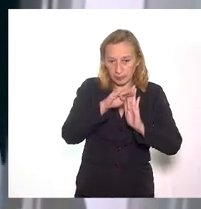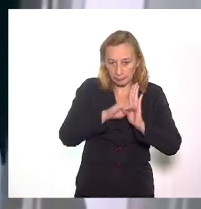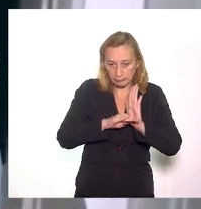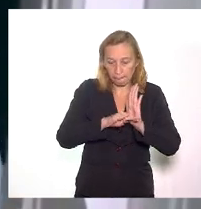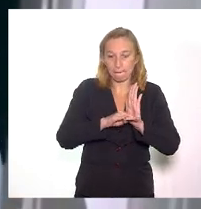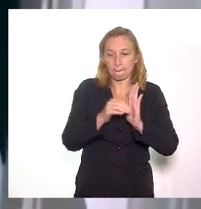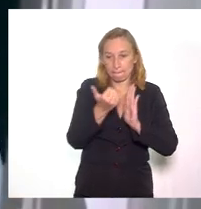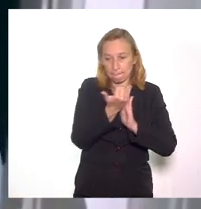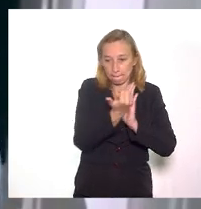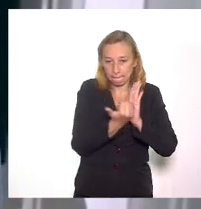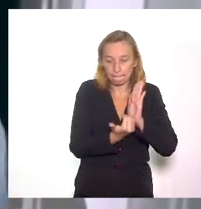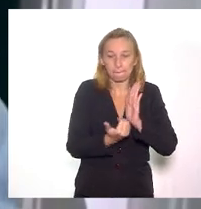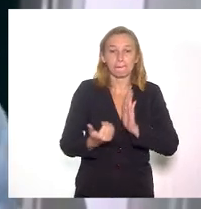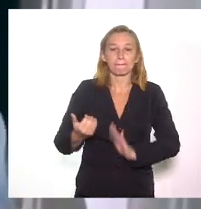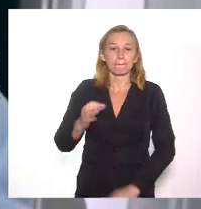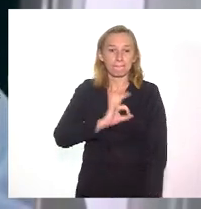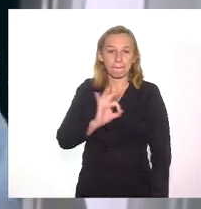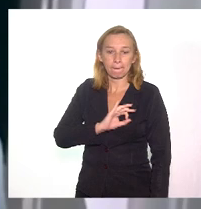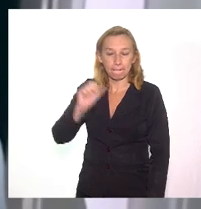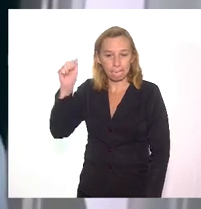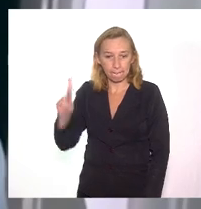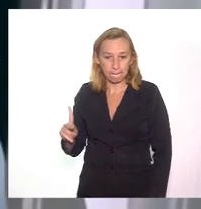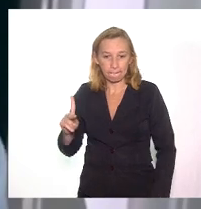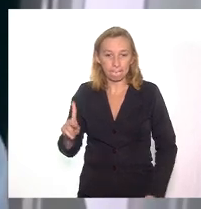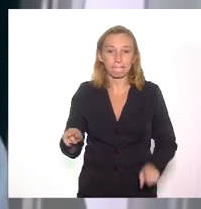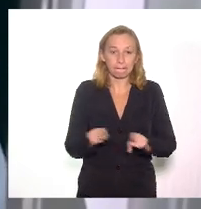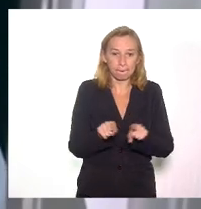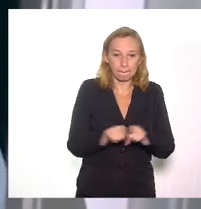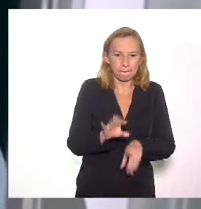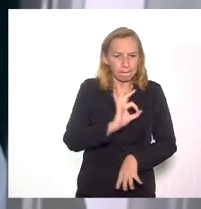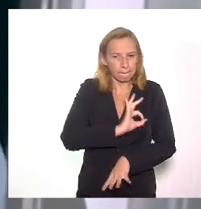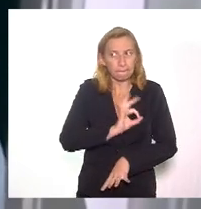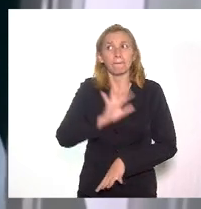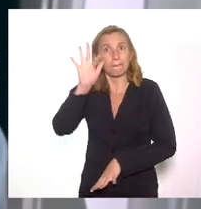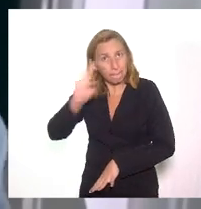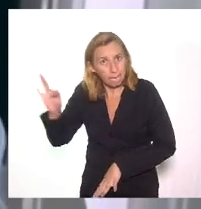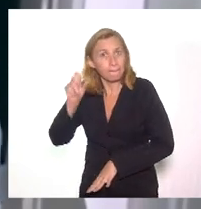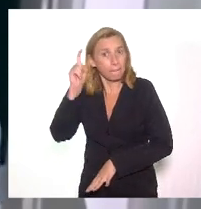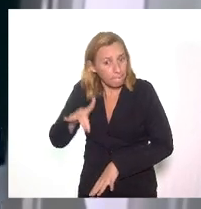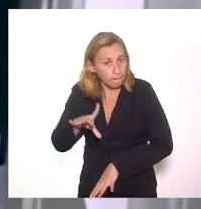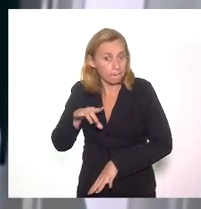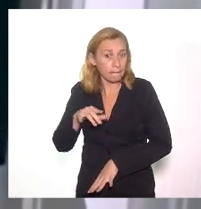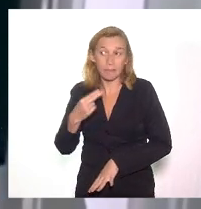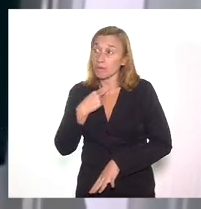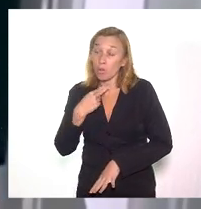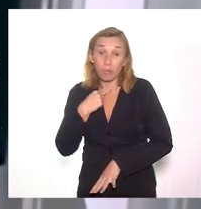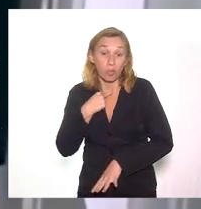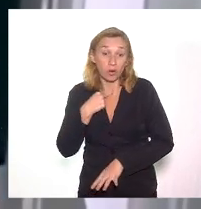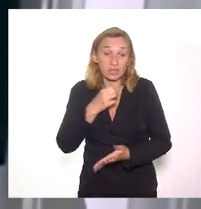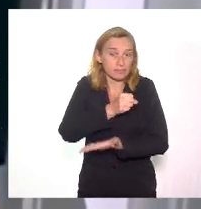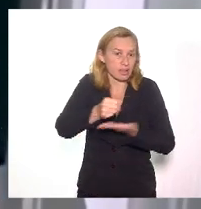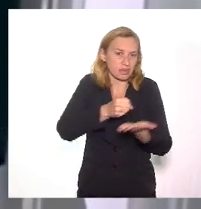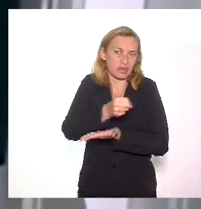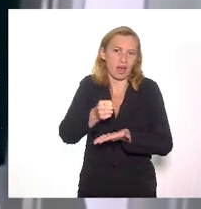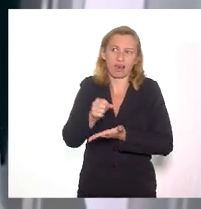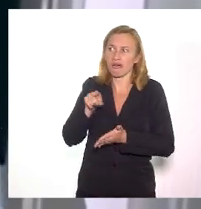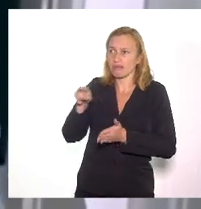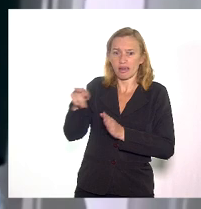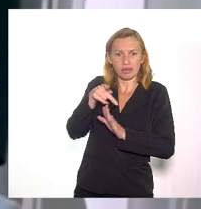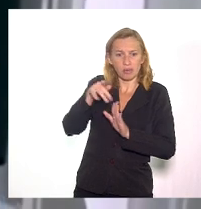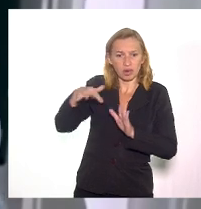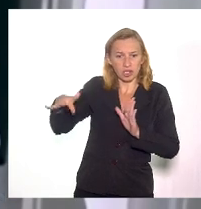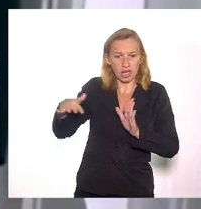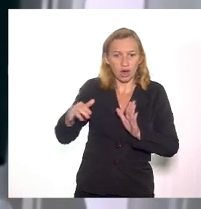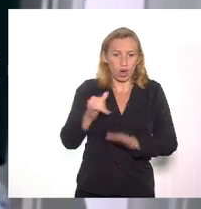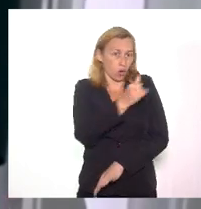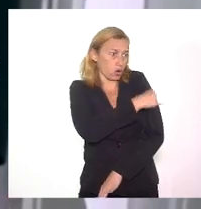para policiais aposentados para os policiais federais. Então, assim, ele não pode se basear nessa portaria, porque o Rio de